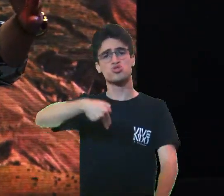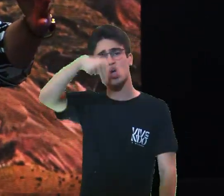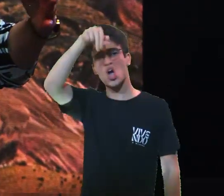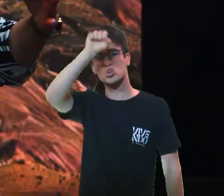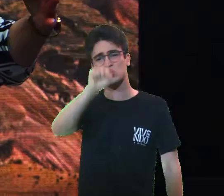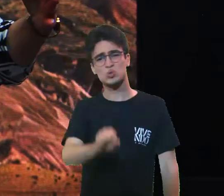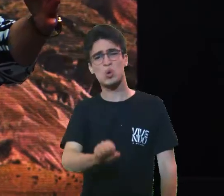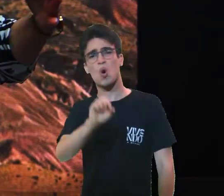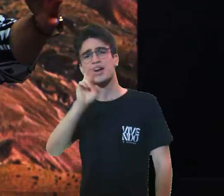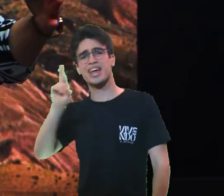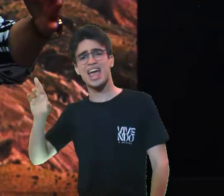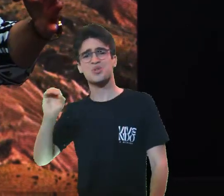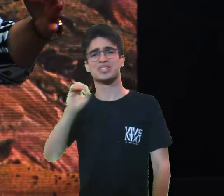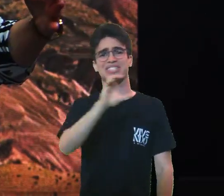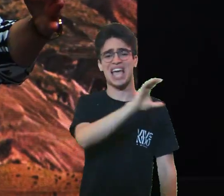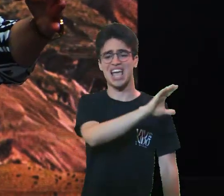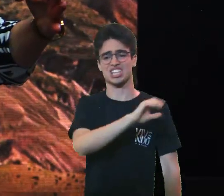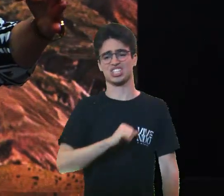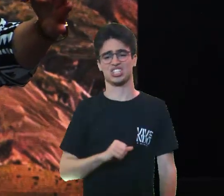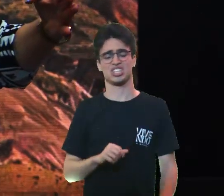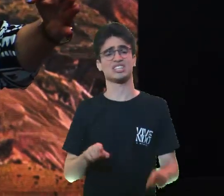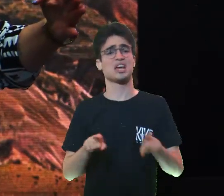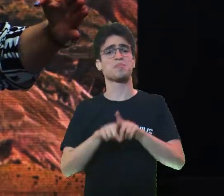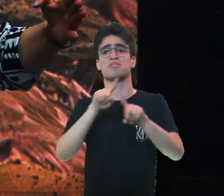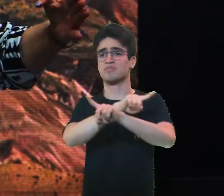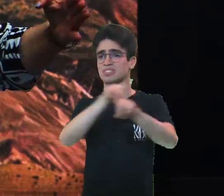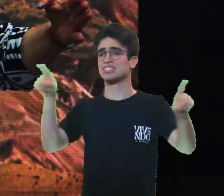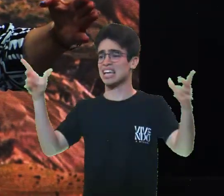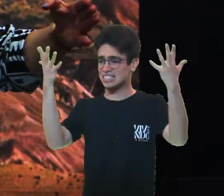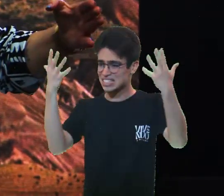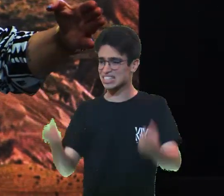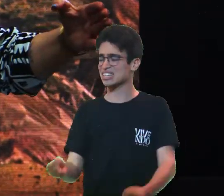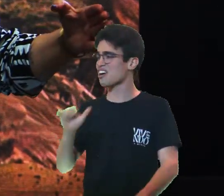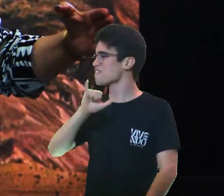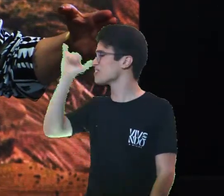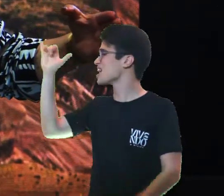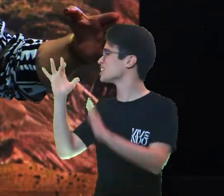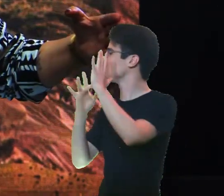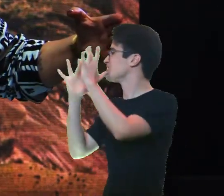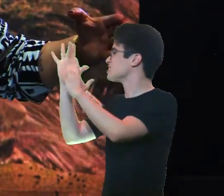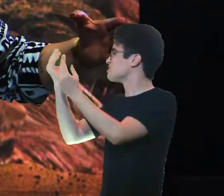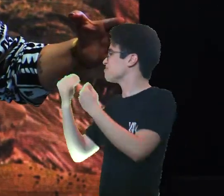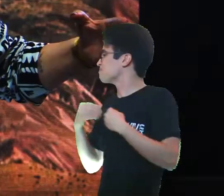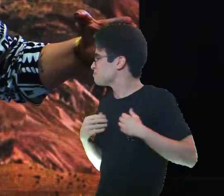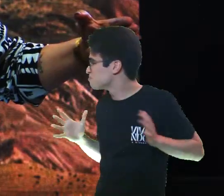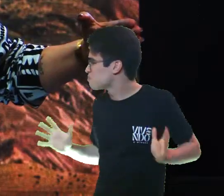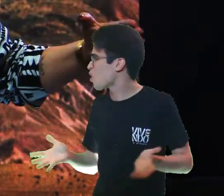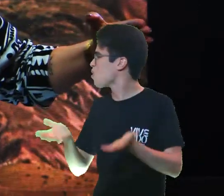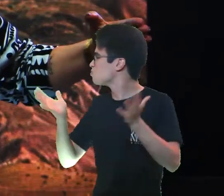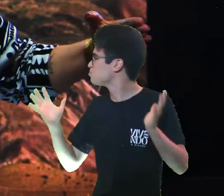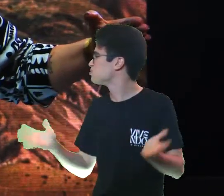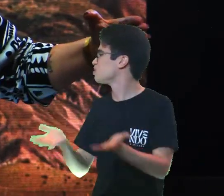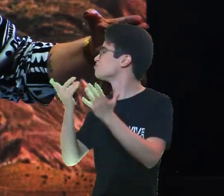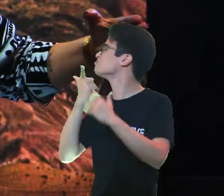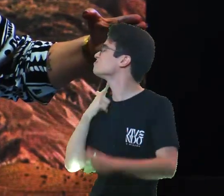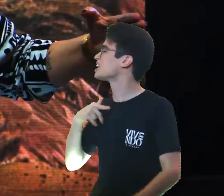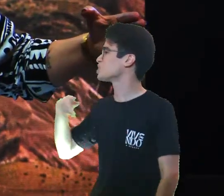o ocidente. E gente que vai ficar de pé e dizer, Senhor, me movimenta do jeito que o Senhor